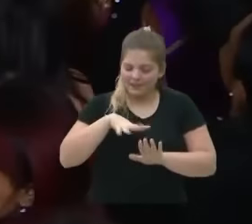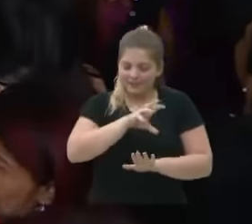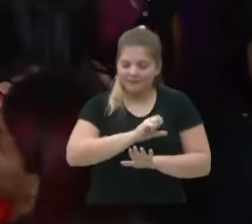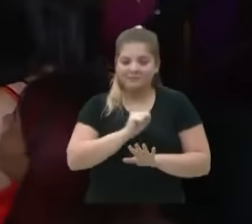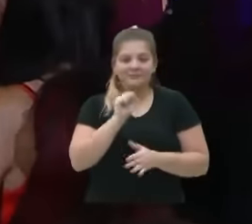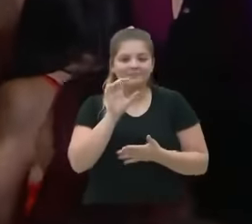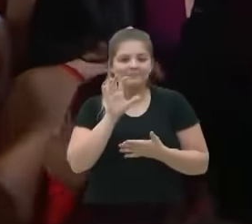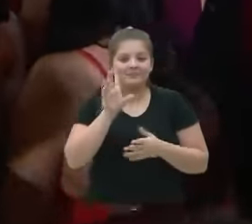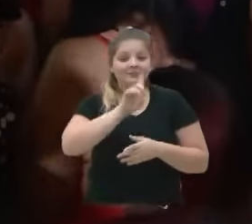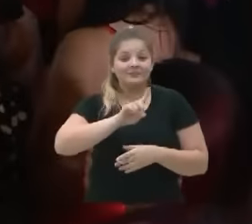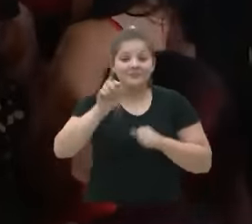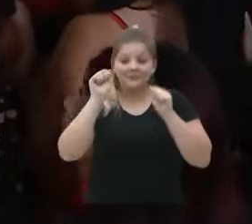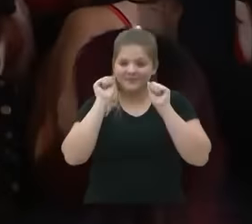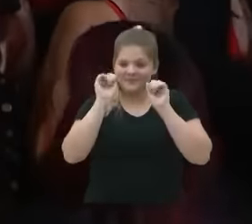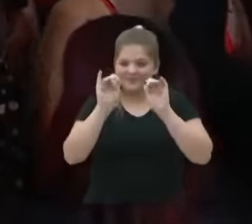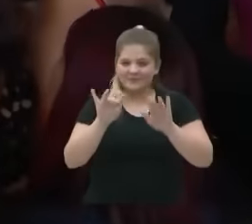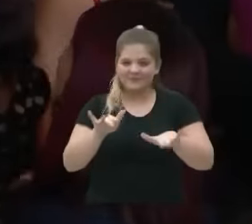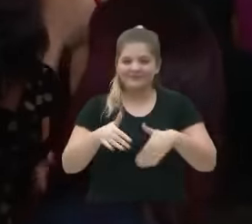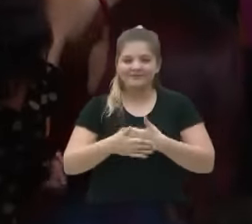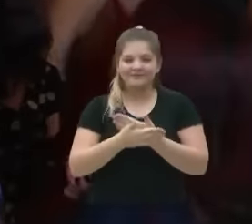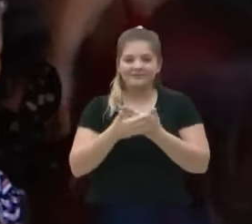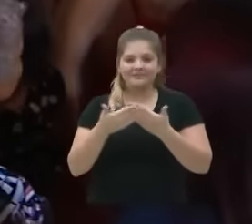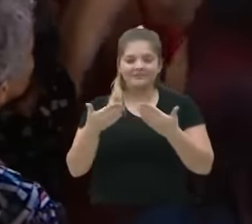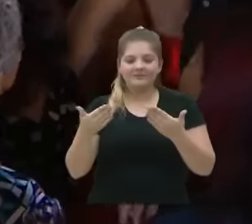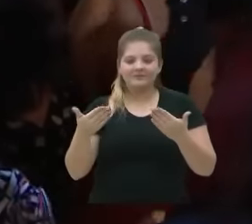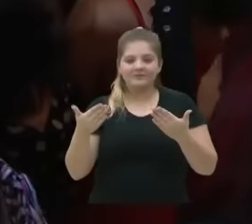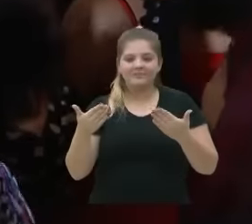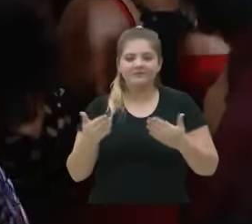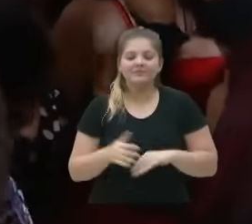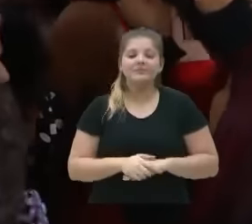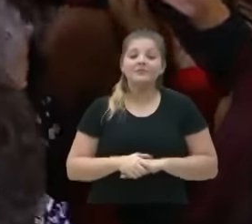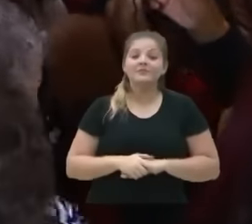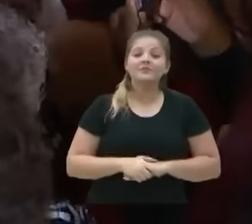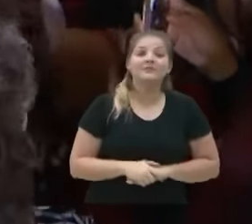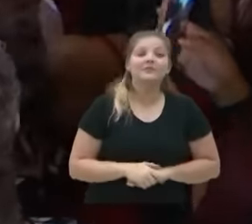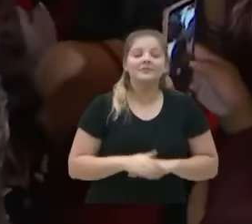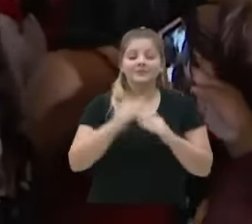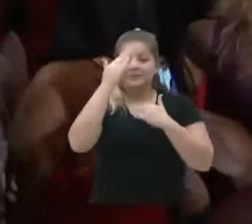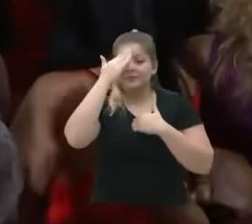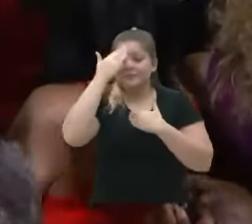assim. Deus abençoe. Obrigado, minha.